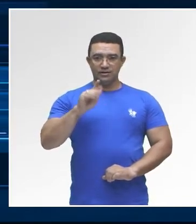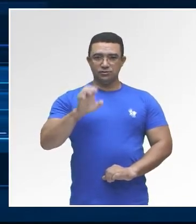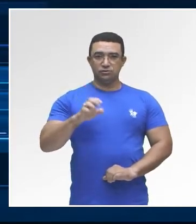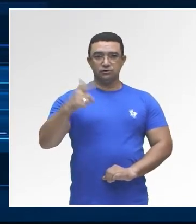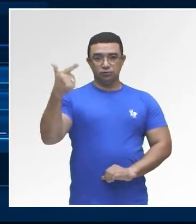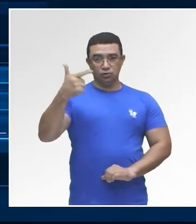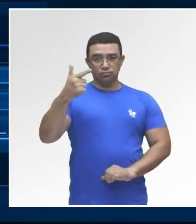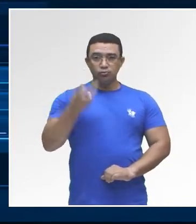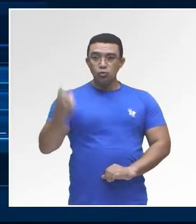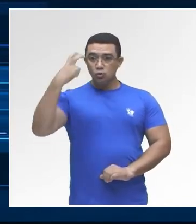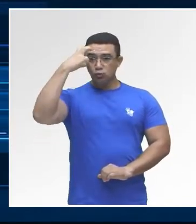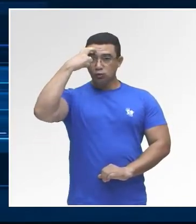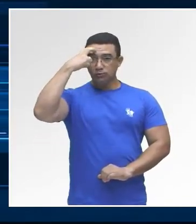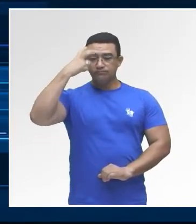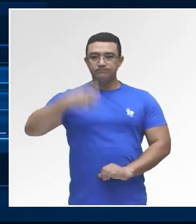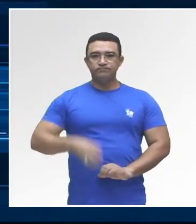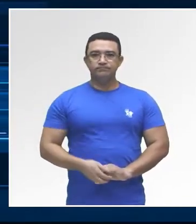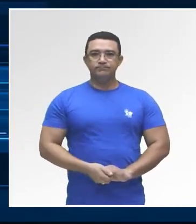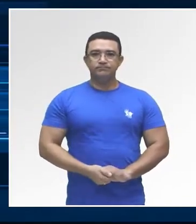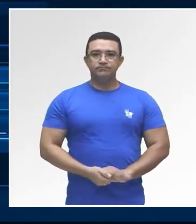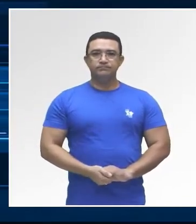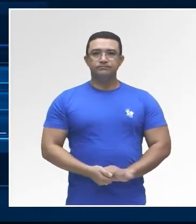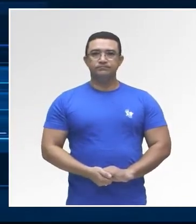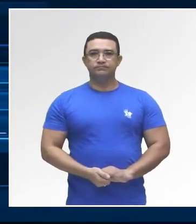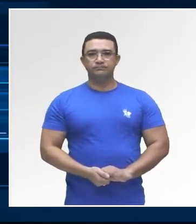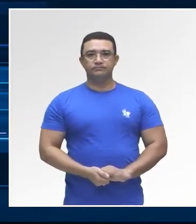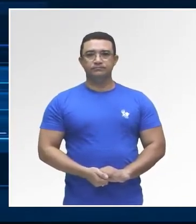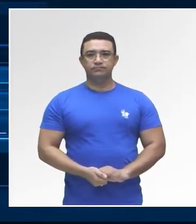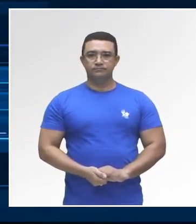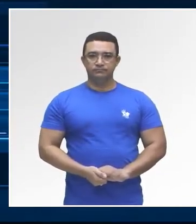Unidade 2. Culture.